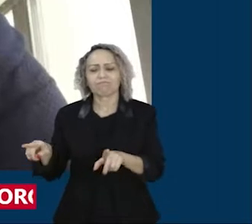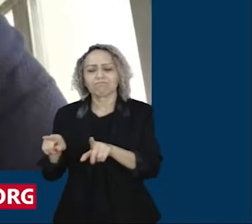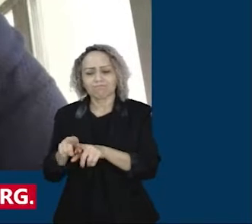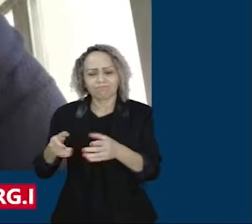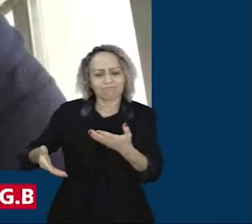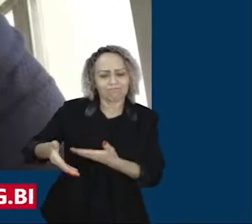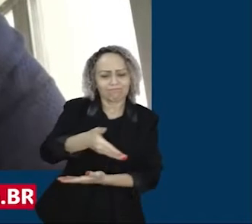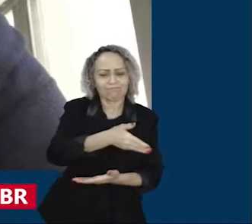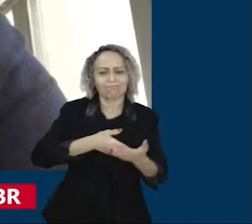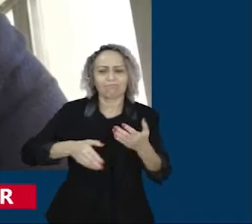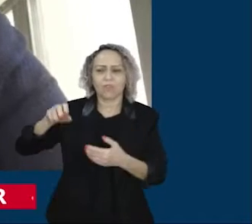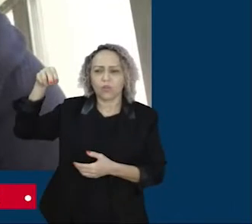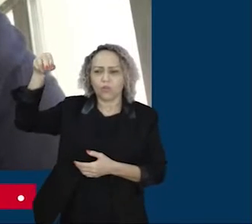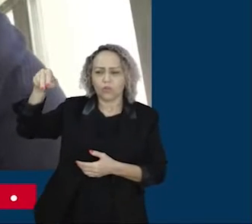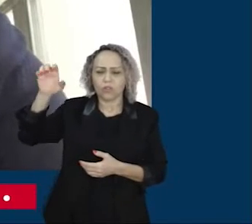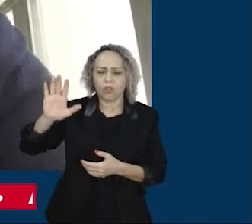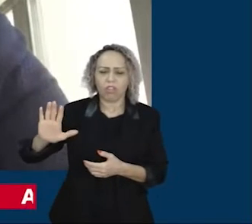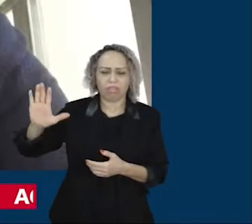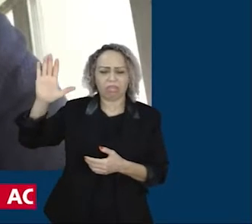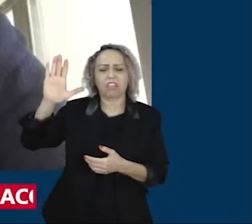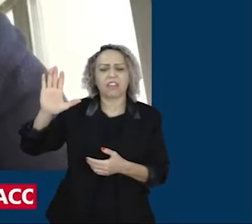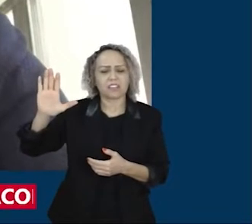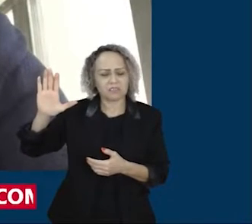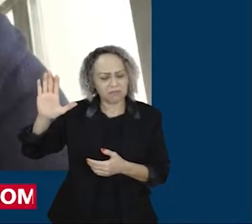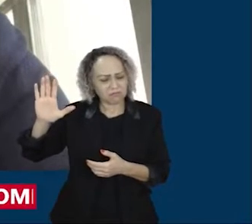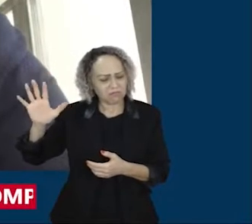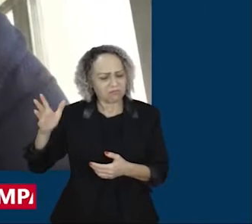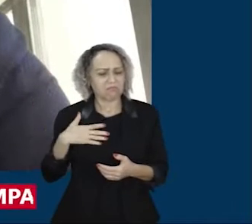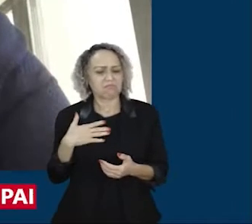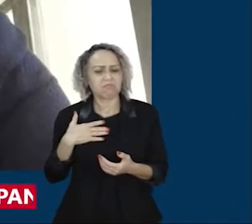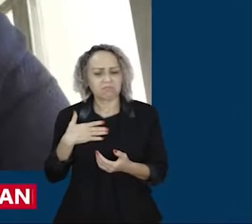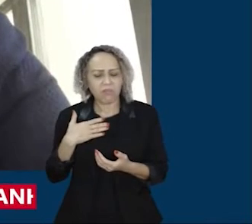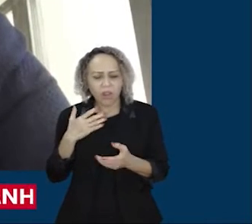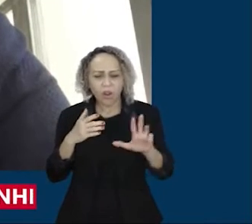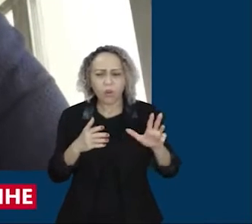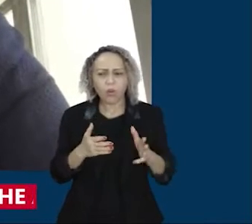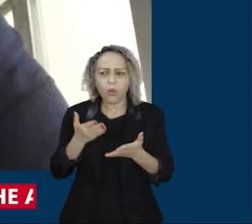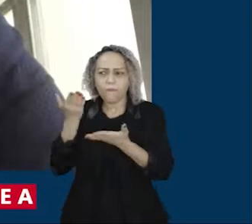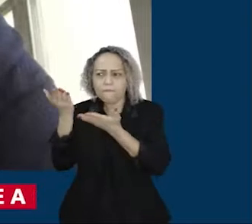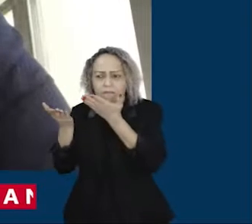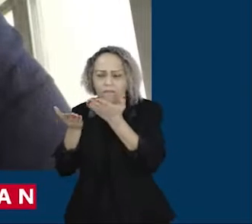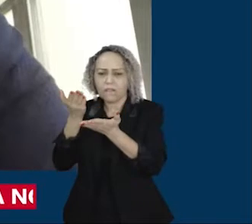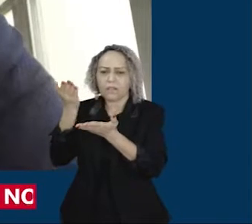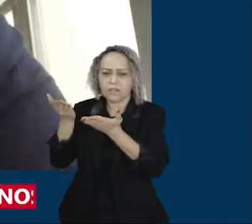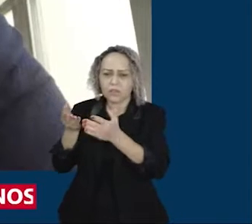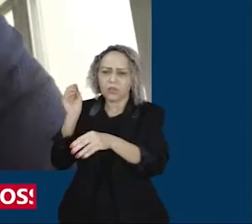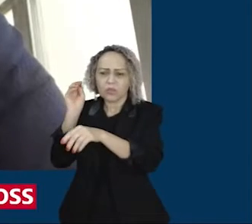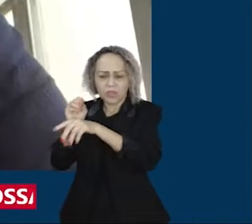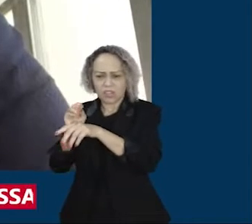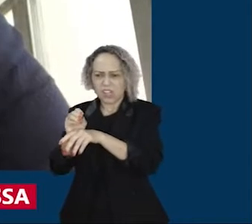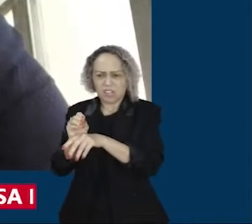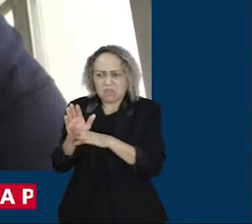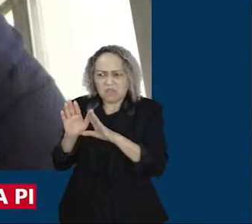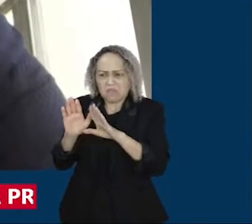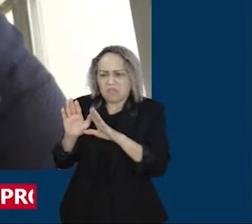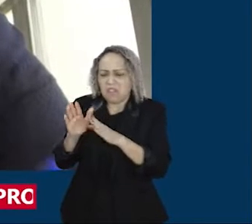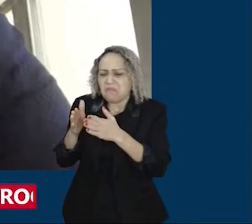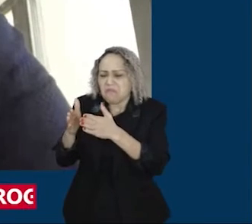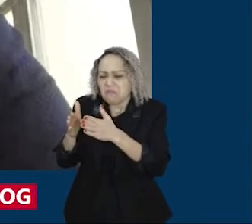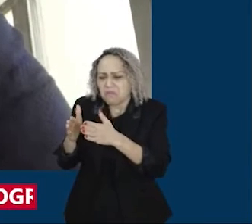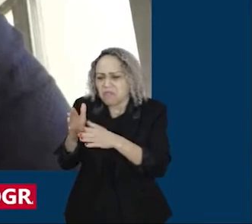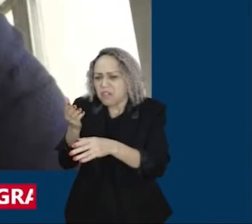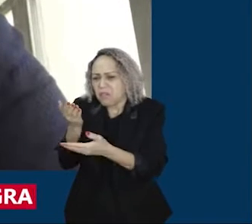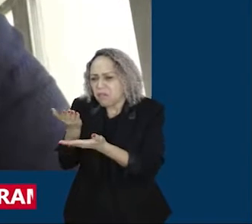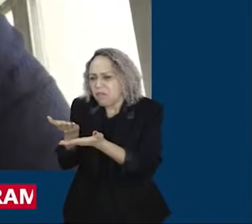Nordeste como um todo foi muito atendido, priorizado, eu não digo favorecido, porque não existe favorecimento nesse caso. O